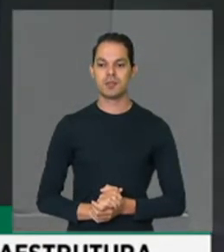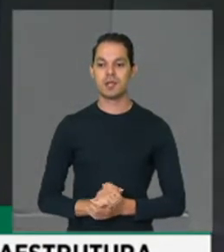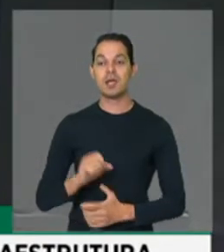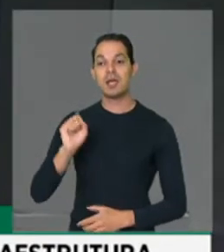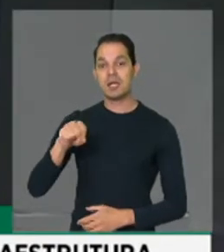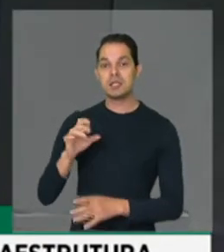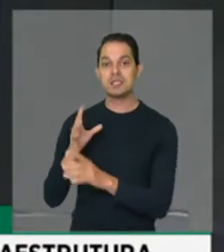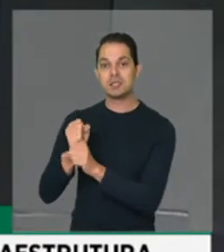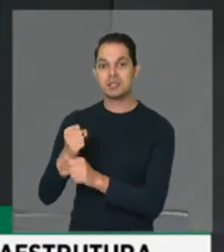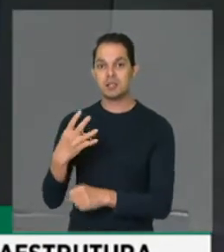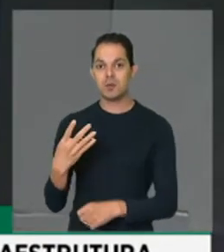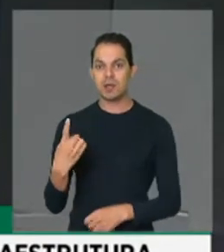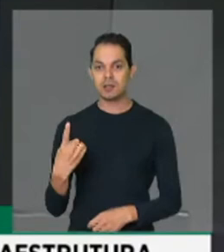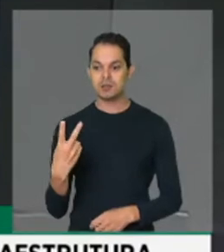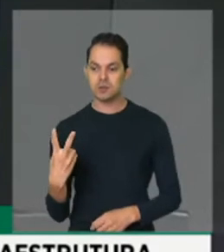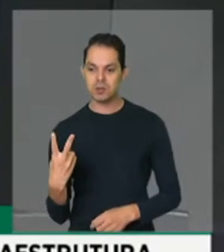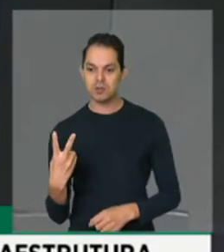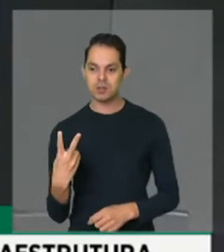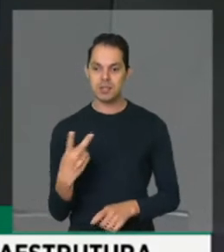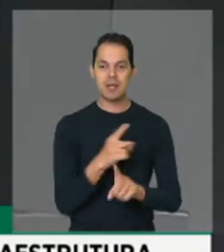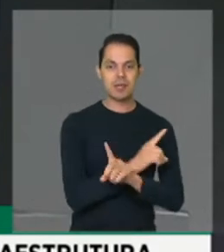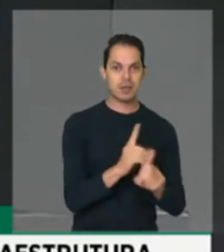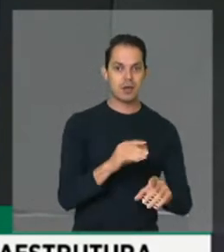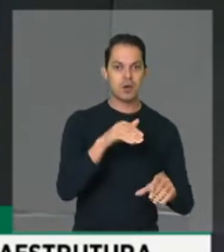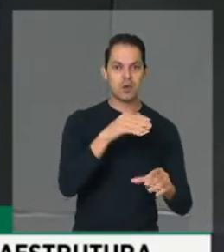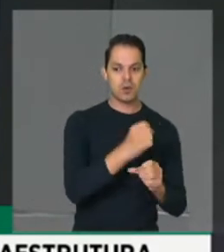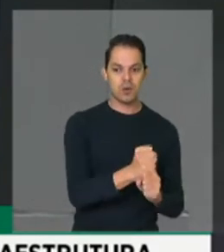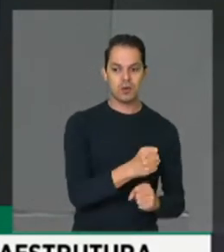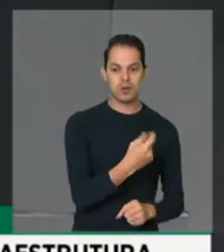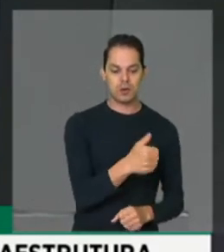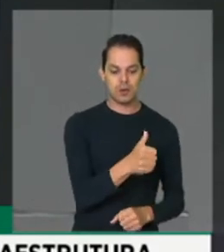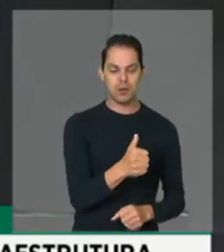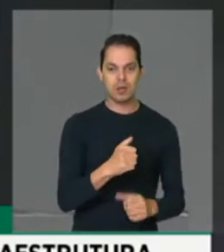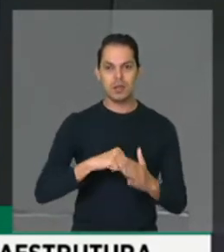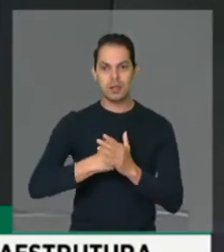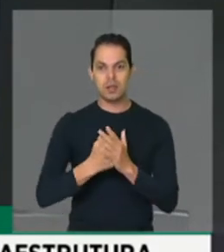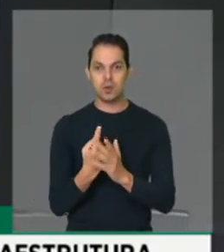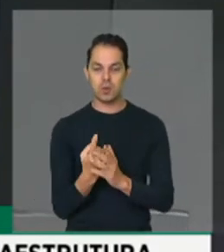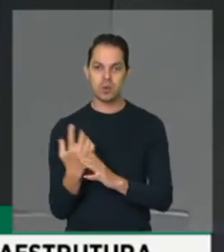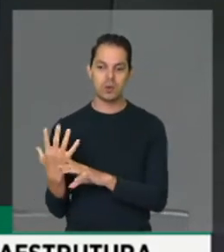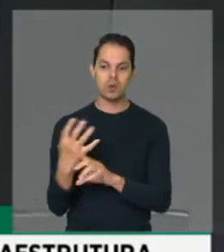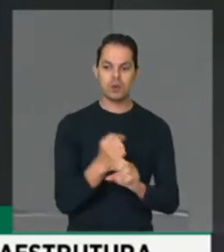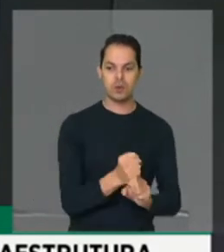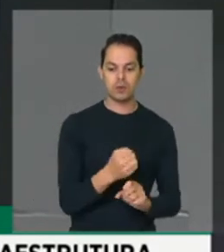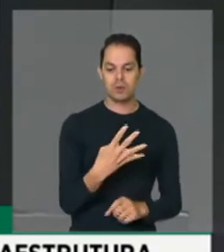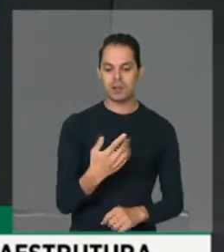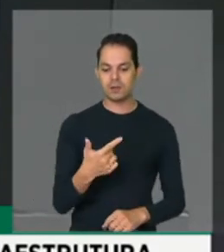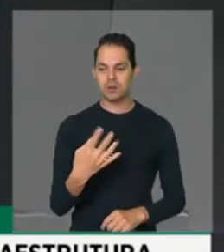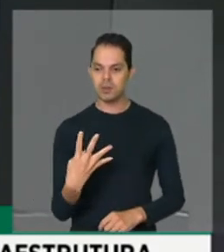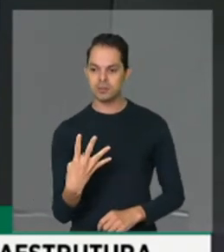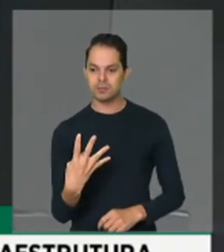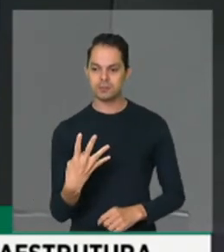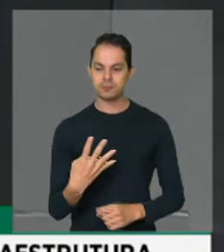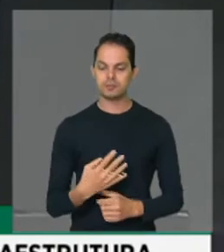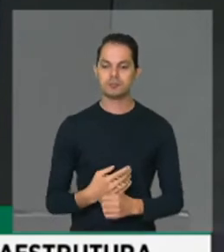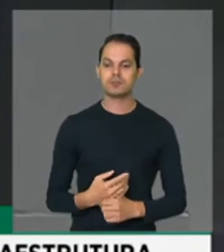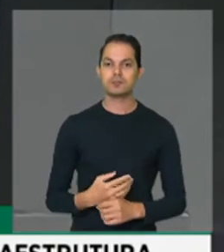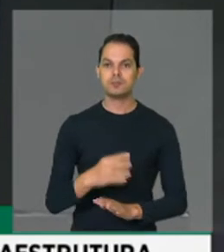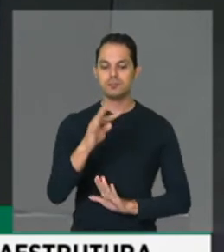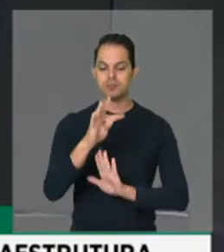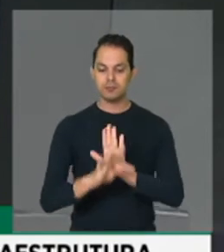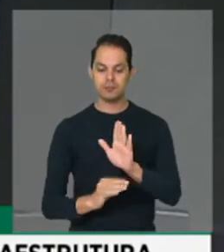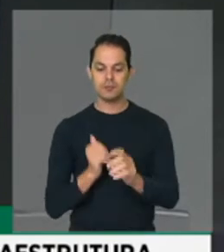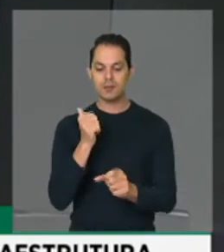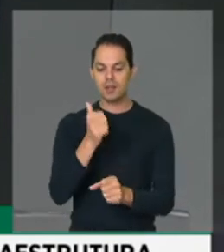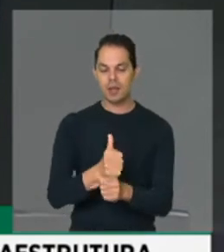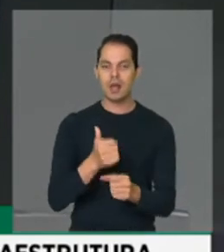412 votos sim, 11 votos não, 1 abstenção, 424 total. O substitutivo